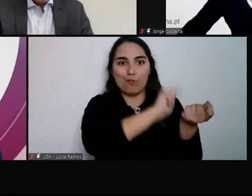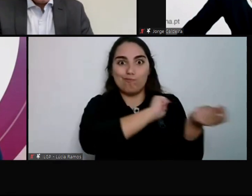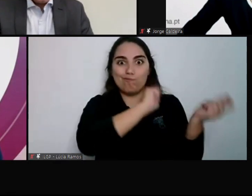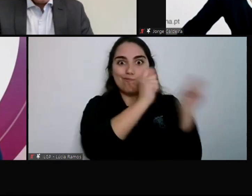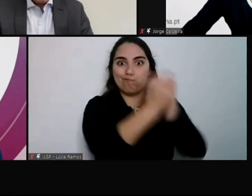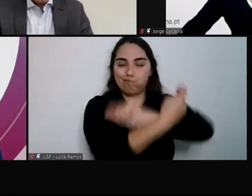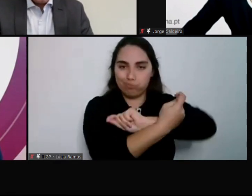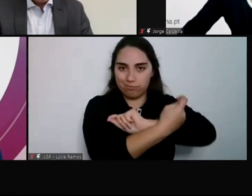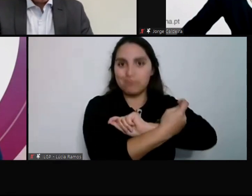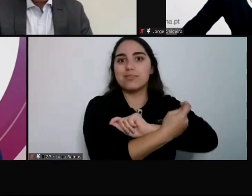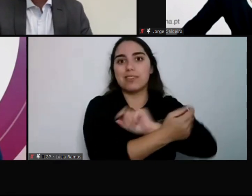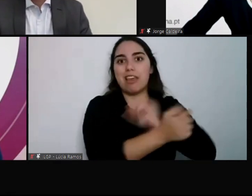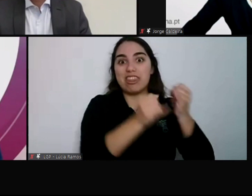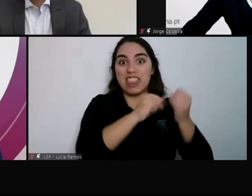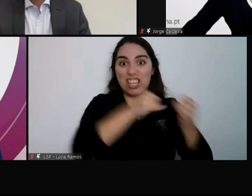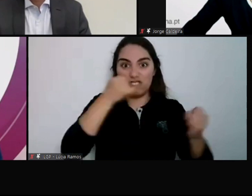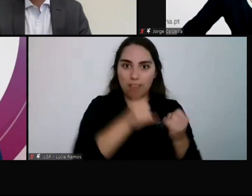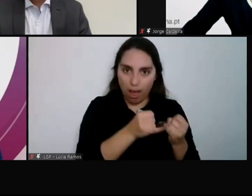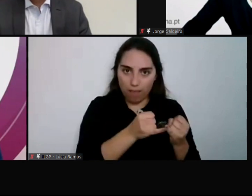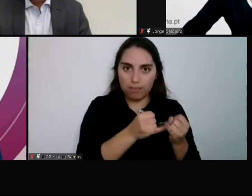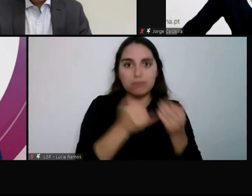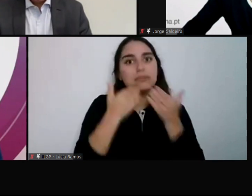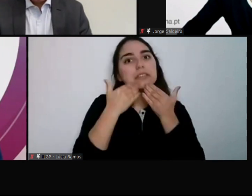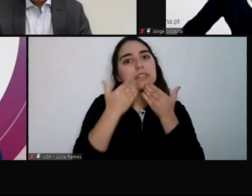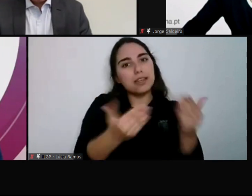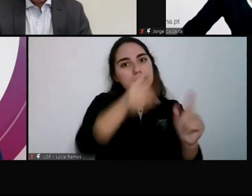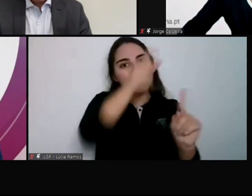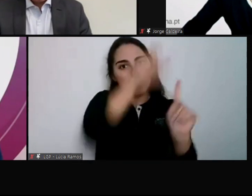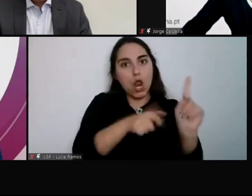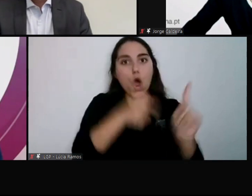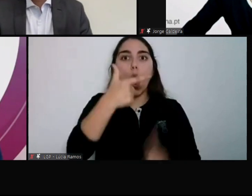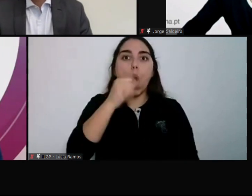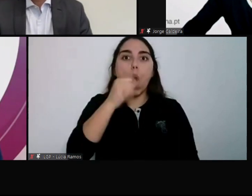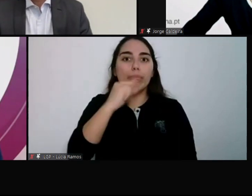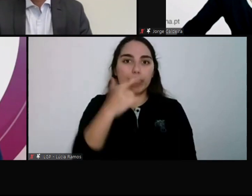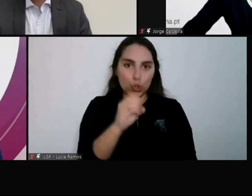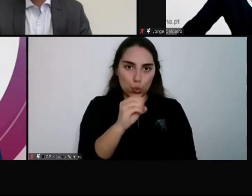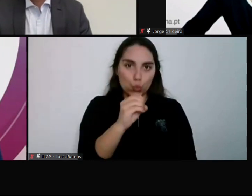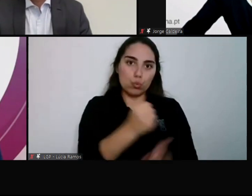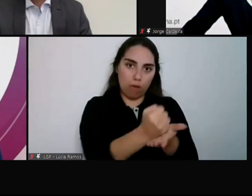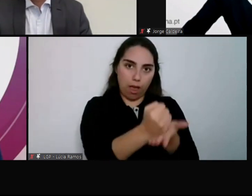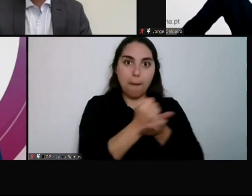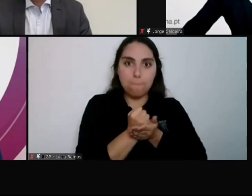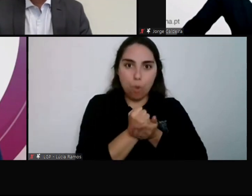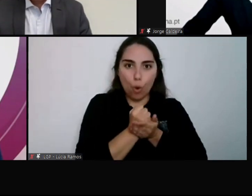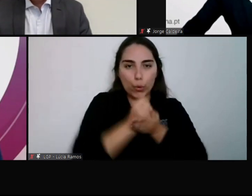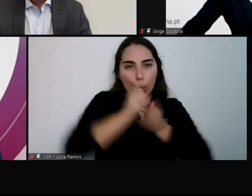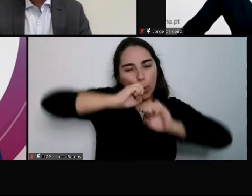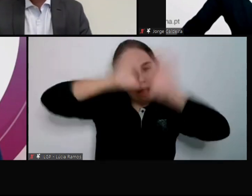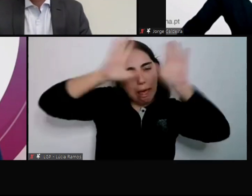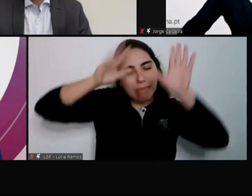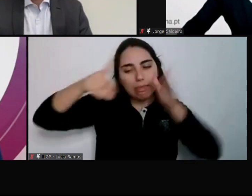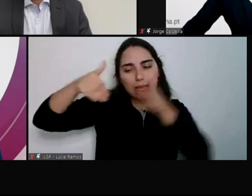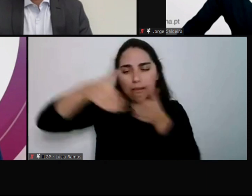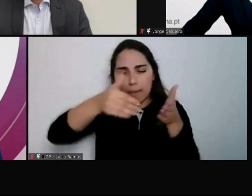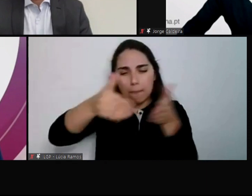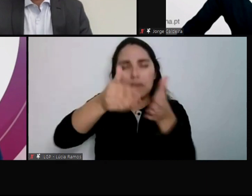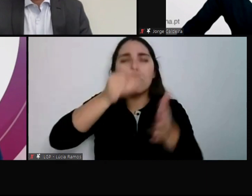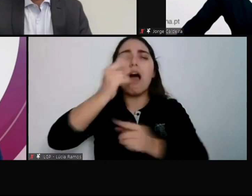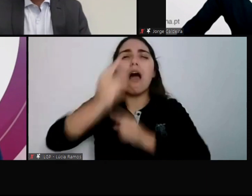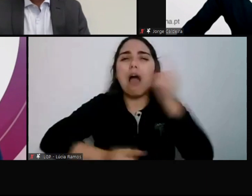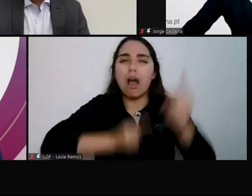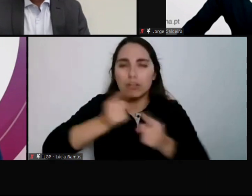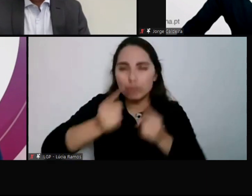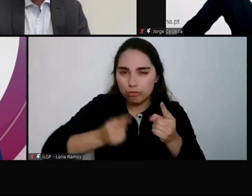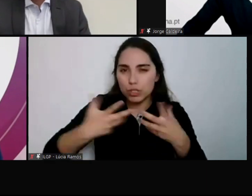Tito por este apoio neste processo e por esta clarificação até do caminho que faremos em conjunto com o